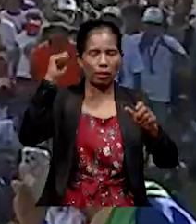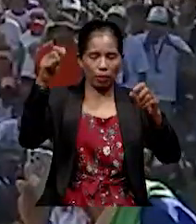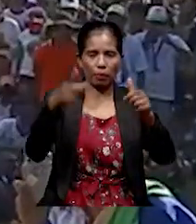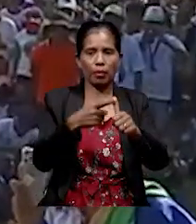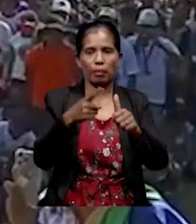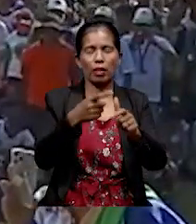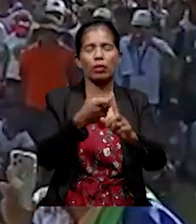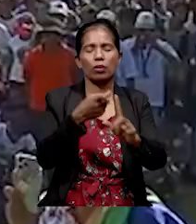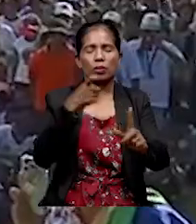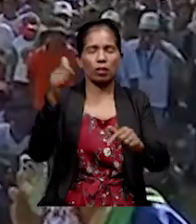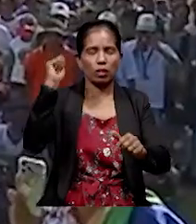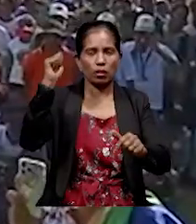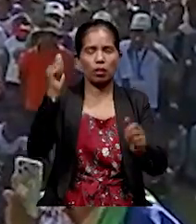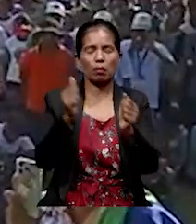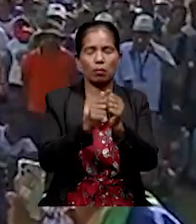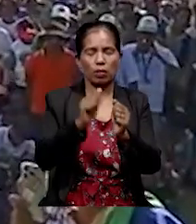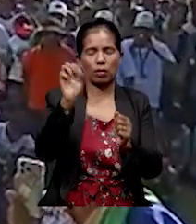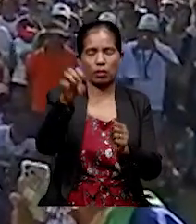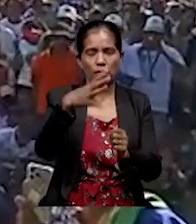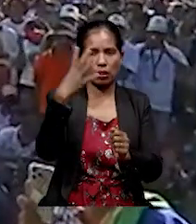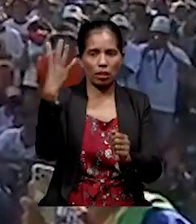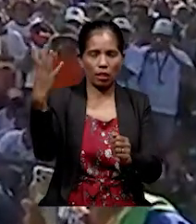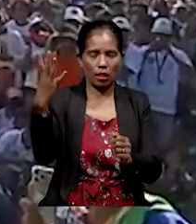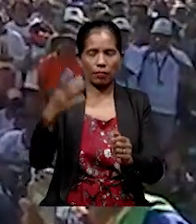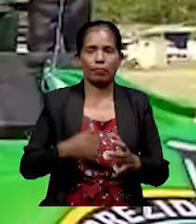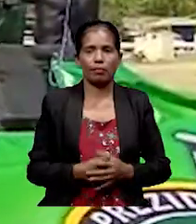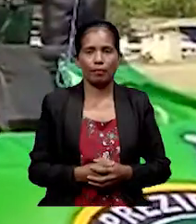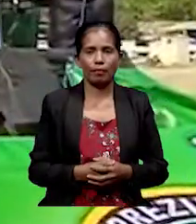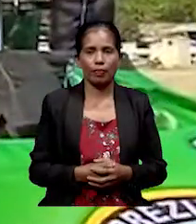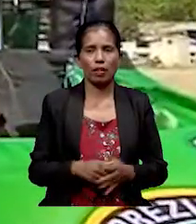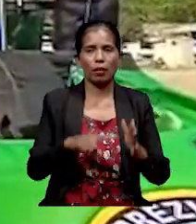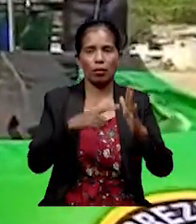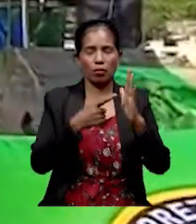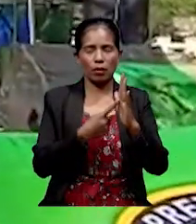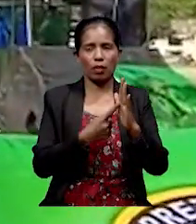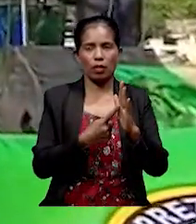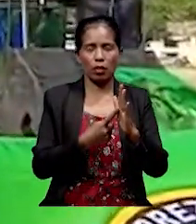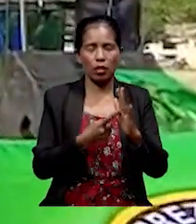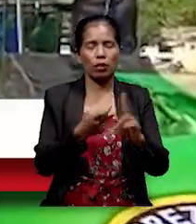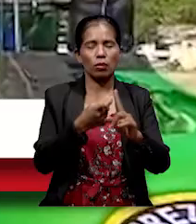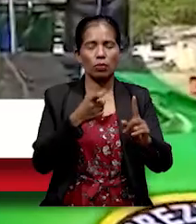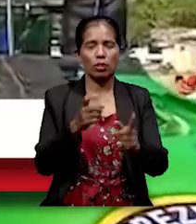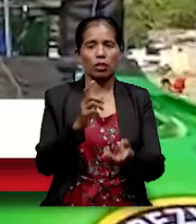ho número sorteio Sanur Singhat e a Ponta Leste. Hahu campanha o sinense batu ricusi